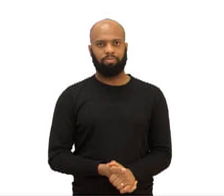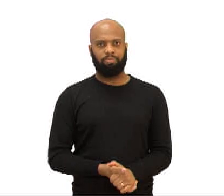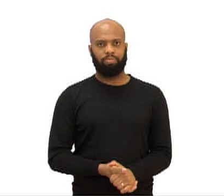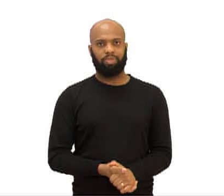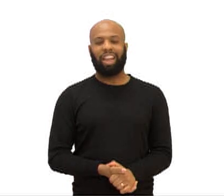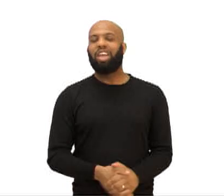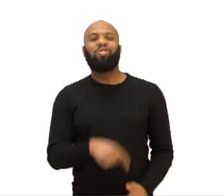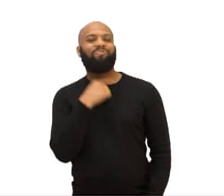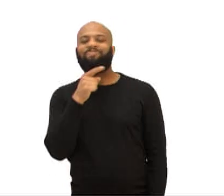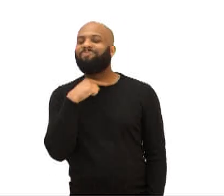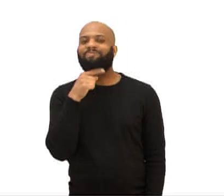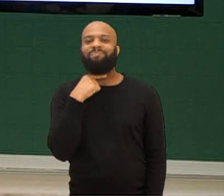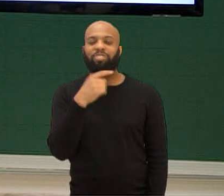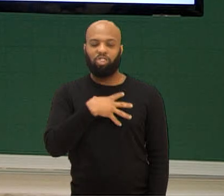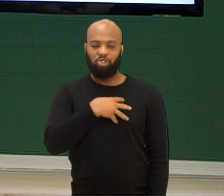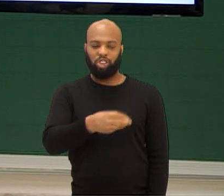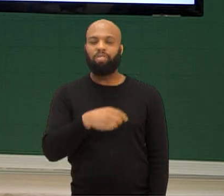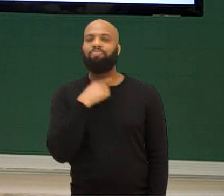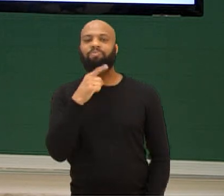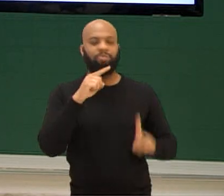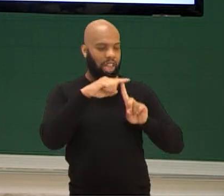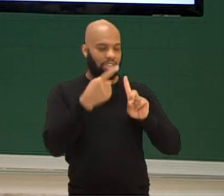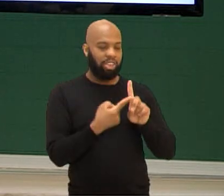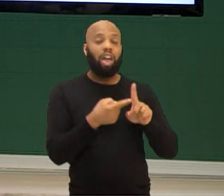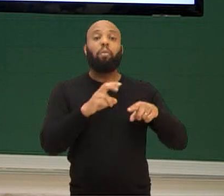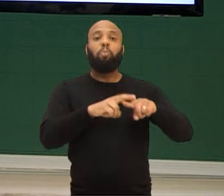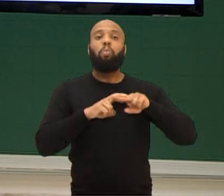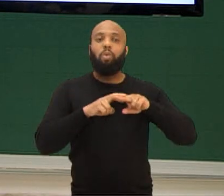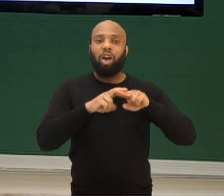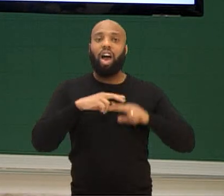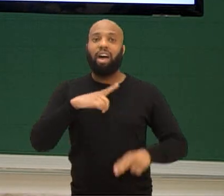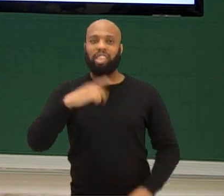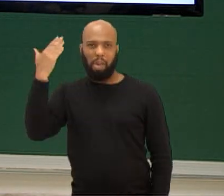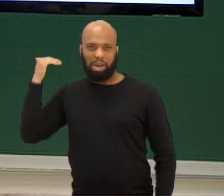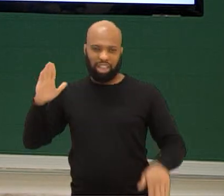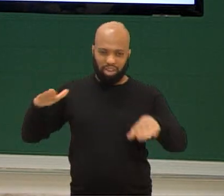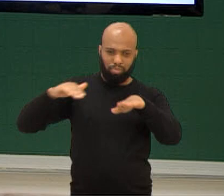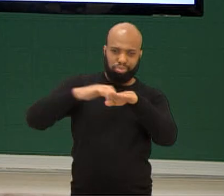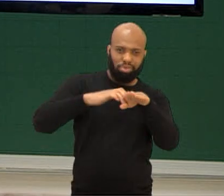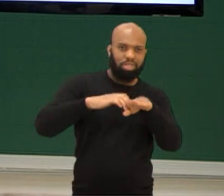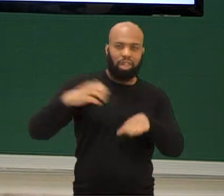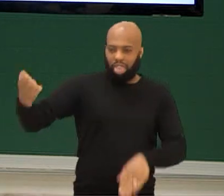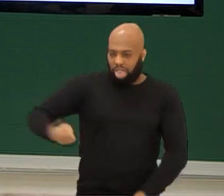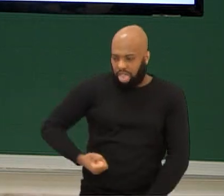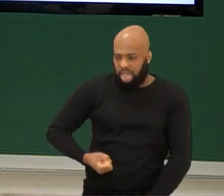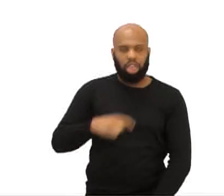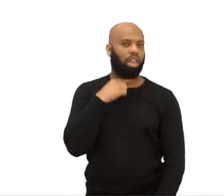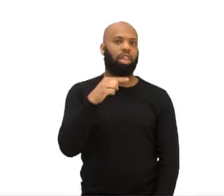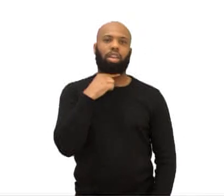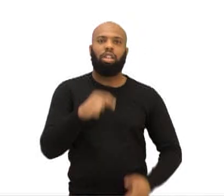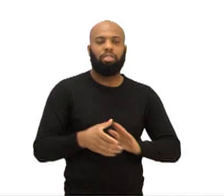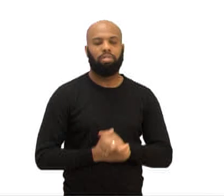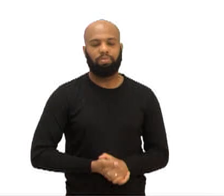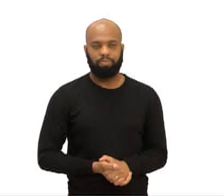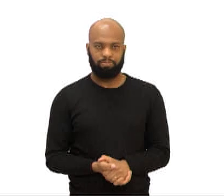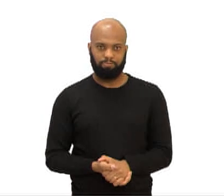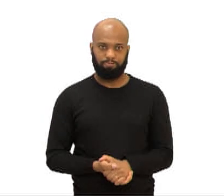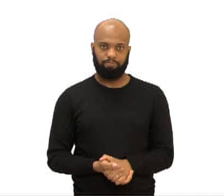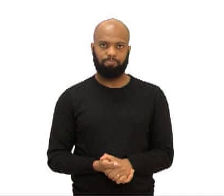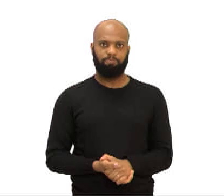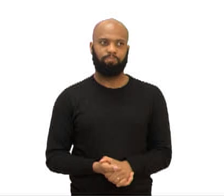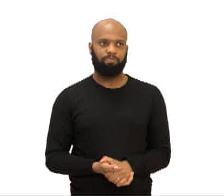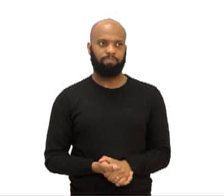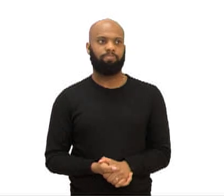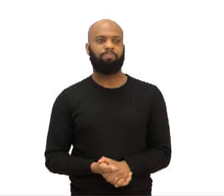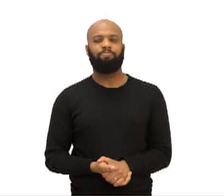então a Frida nunca conseguiu ter filhos por causa das sequelas que o acidente causou nela. Isso lhe dolia muitíssimo el